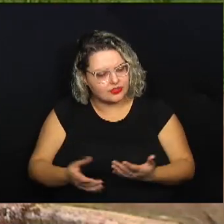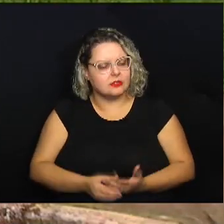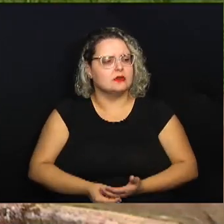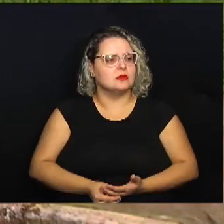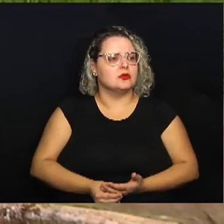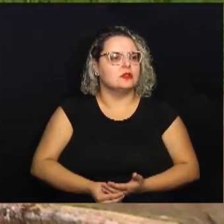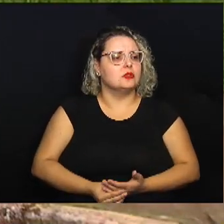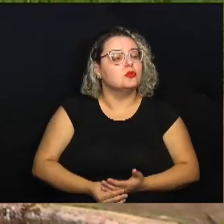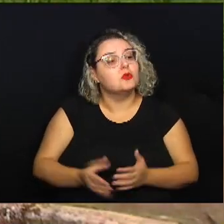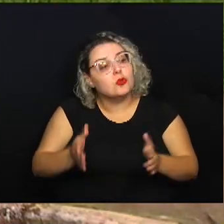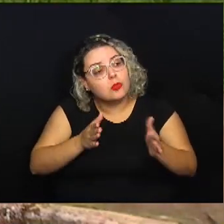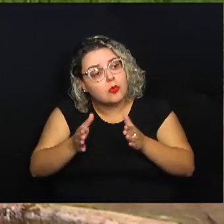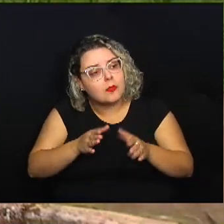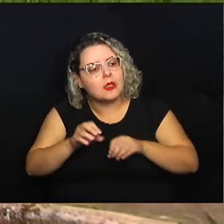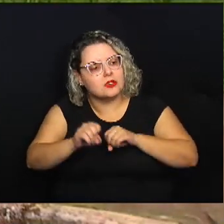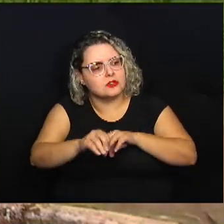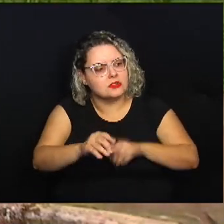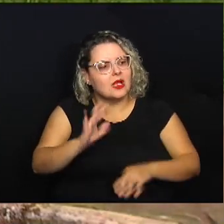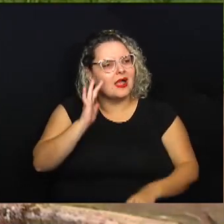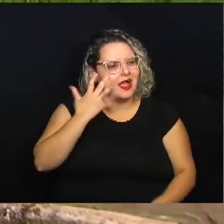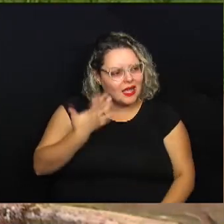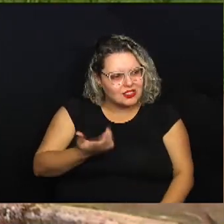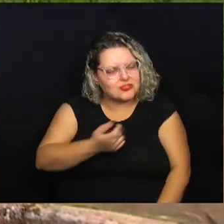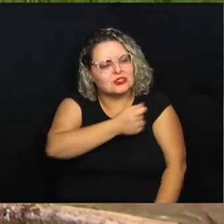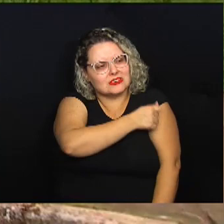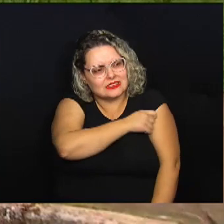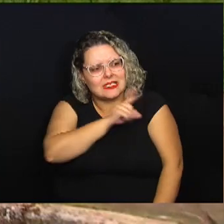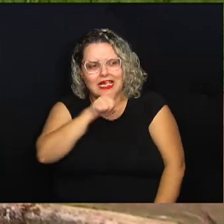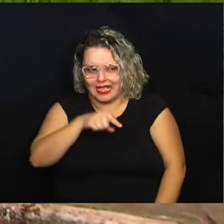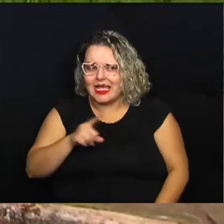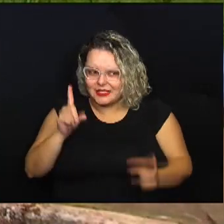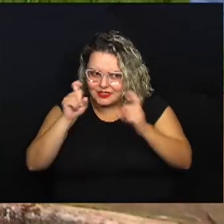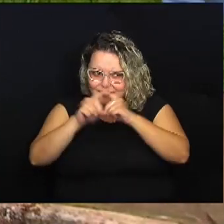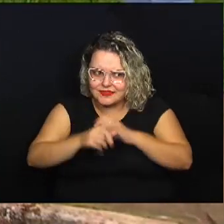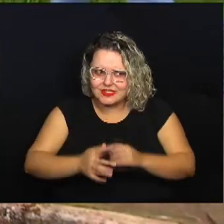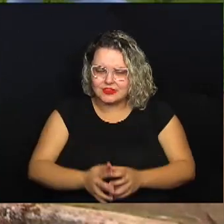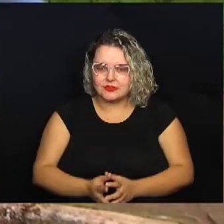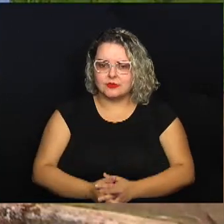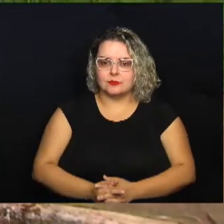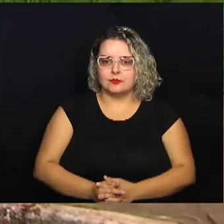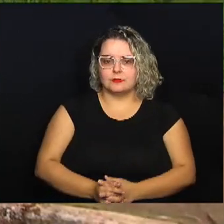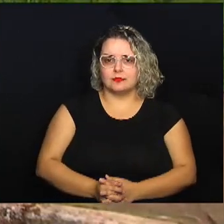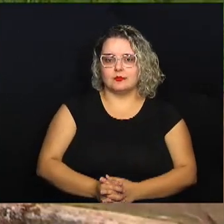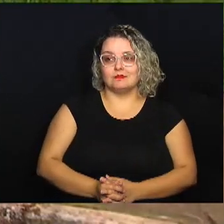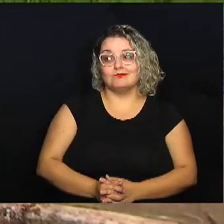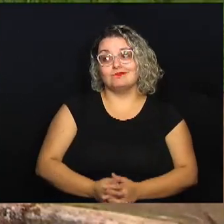no momento do seu ensino? Você acha que as aulas daqui são puxadas?